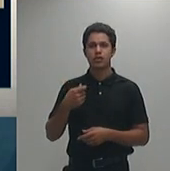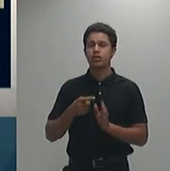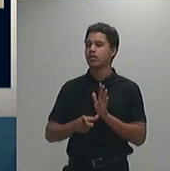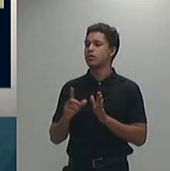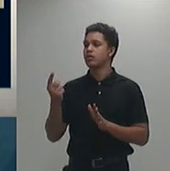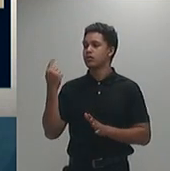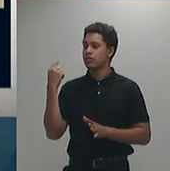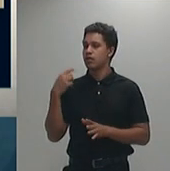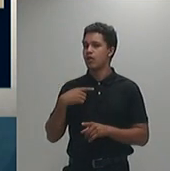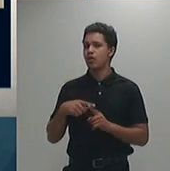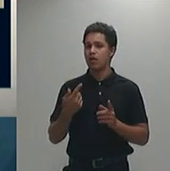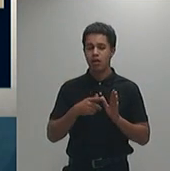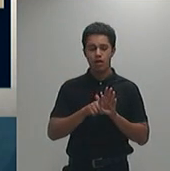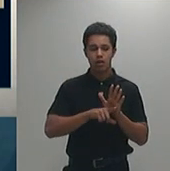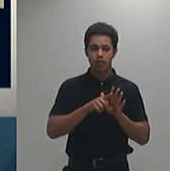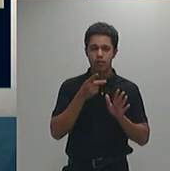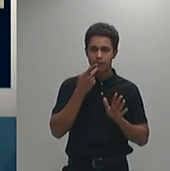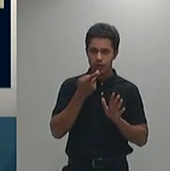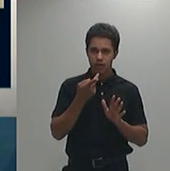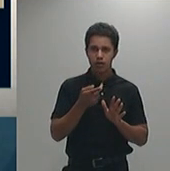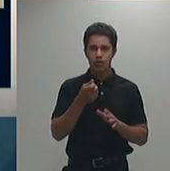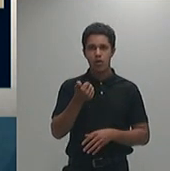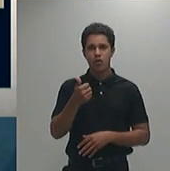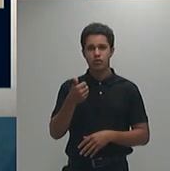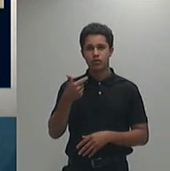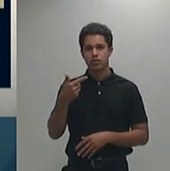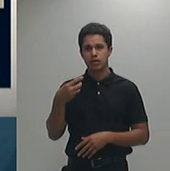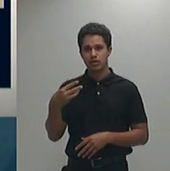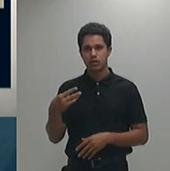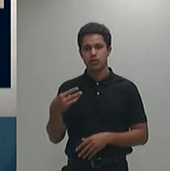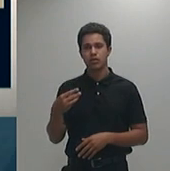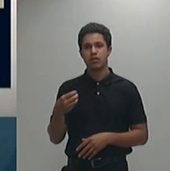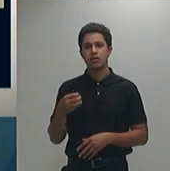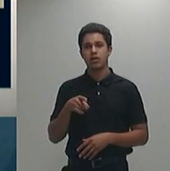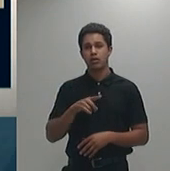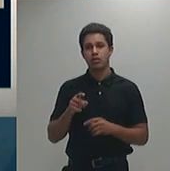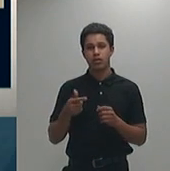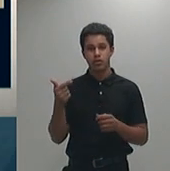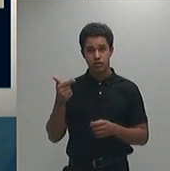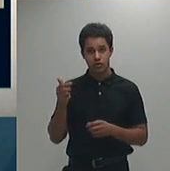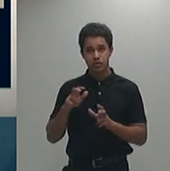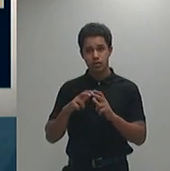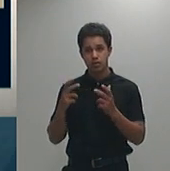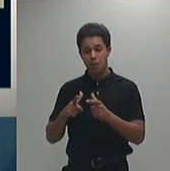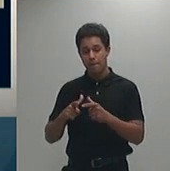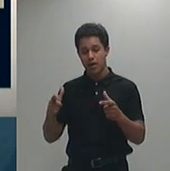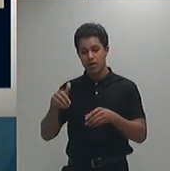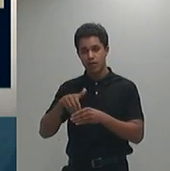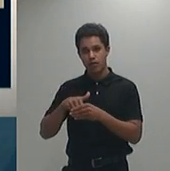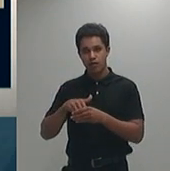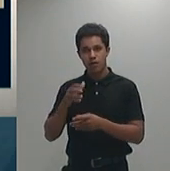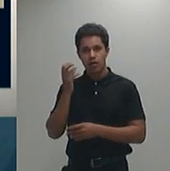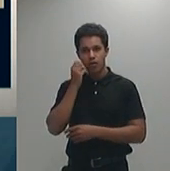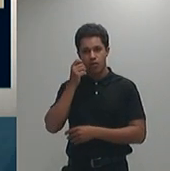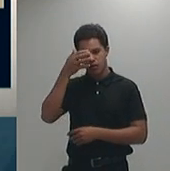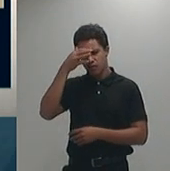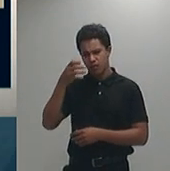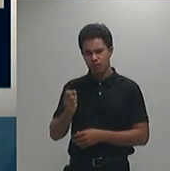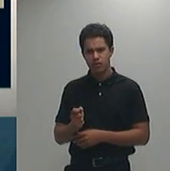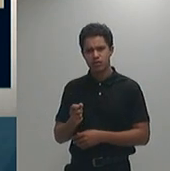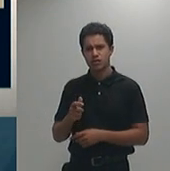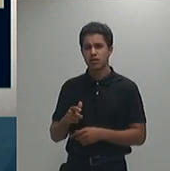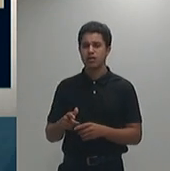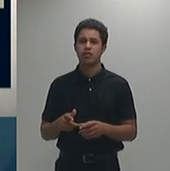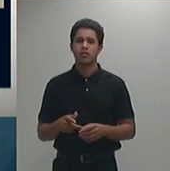queijo mencionado o 11 230 em que a segunda seção por maioria de votos havia adotado a compreensão de que a blasticos